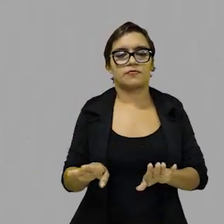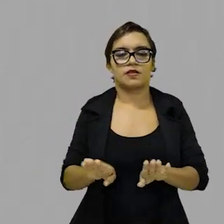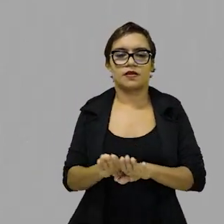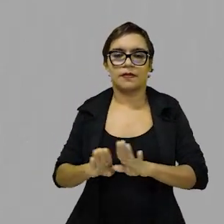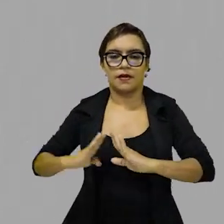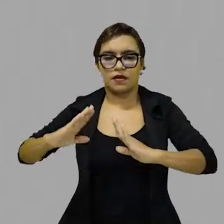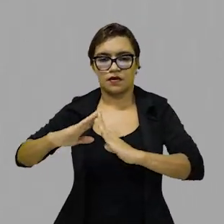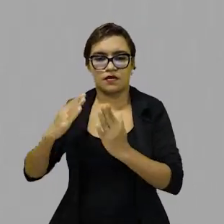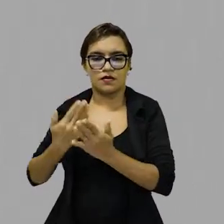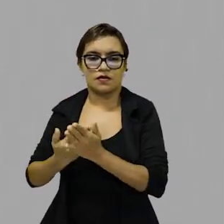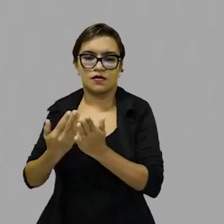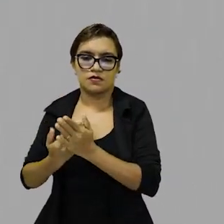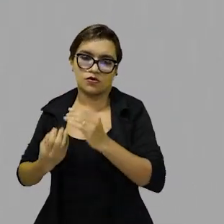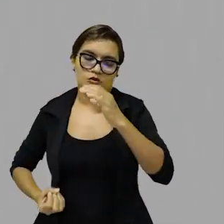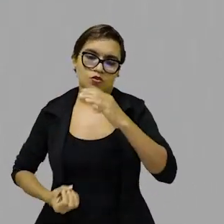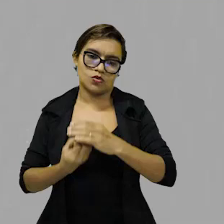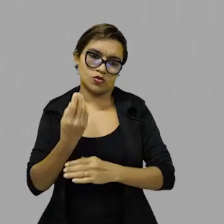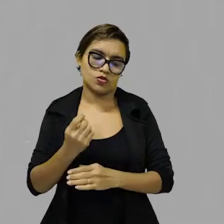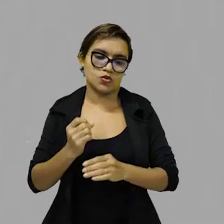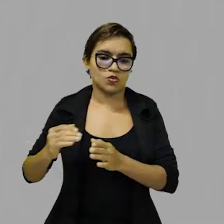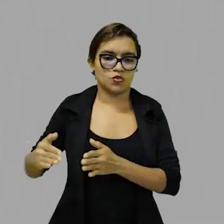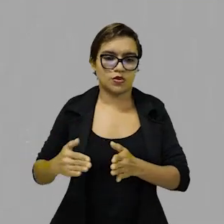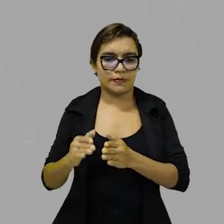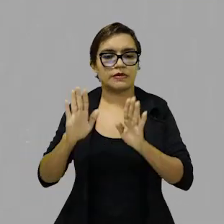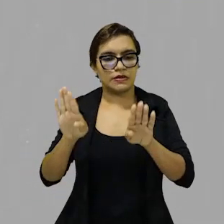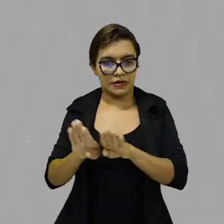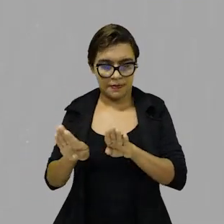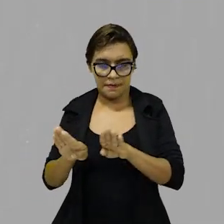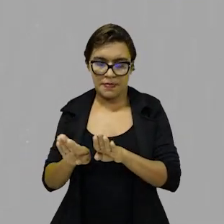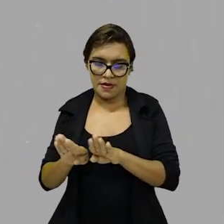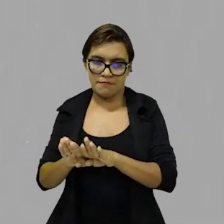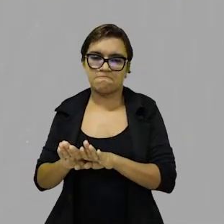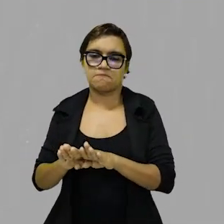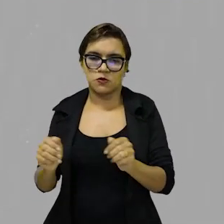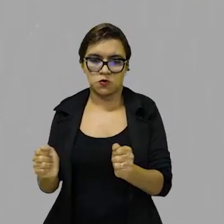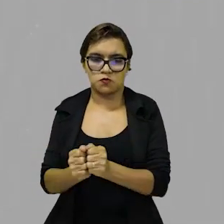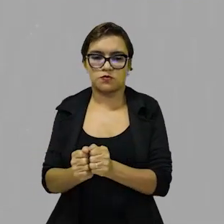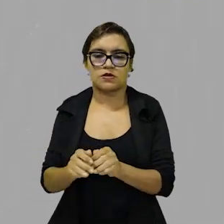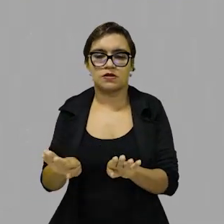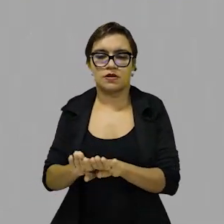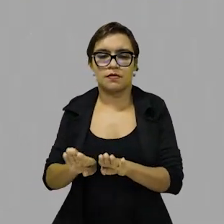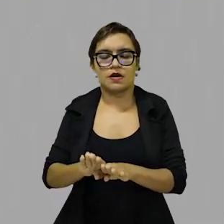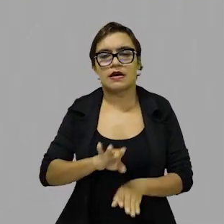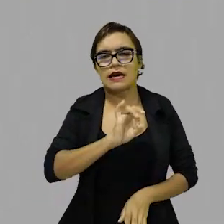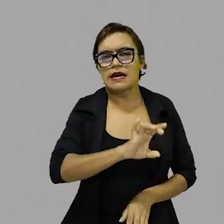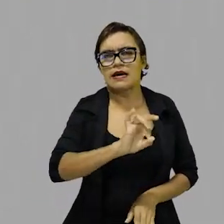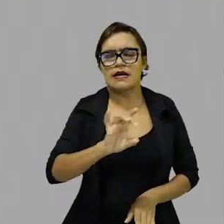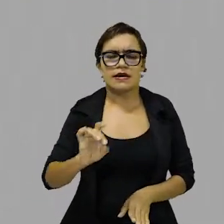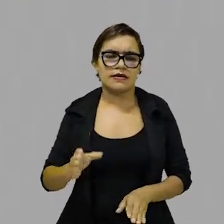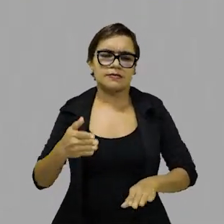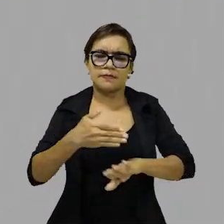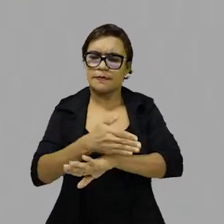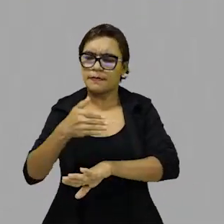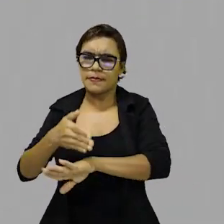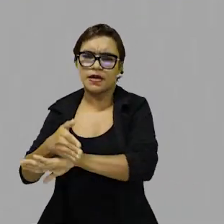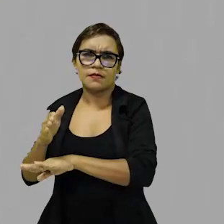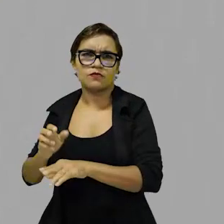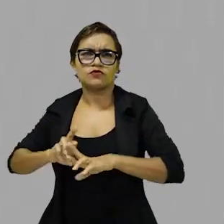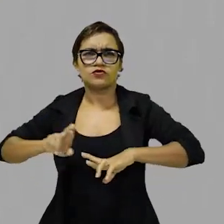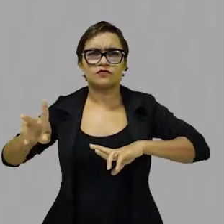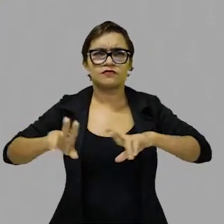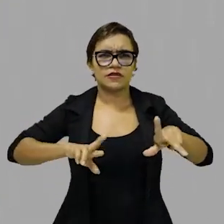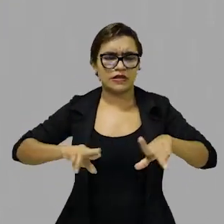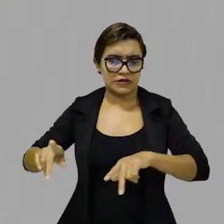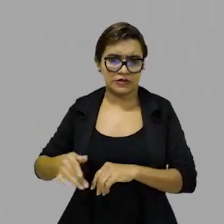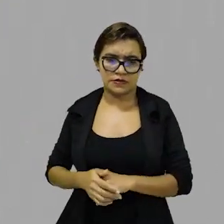escola Bauhaus surgiu um pouquinho desse caminho também, né? E aí cada membro desses tinha um gancho diferente,